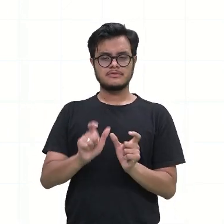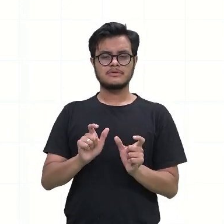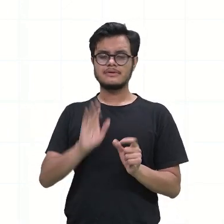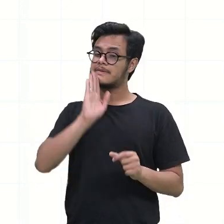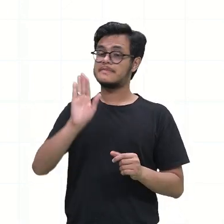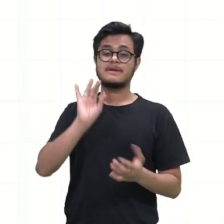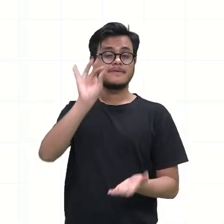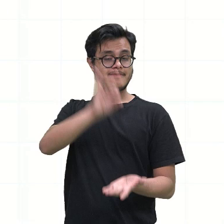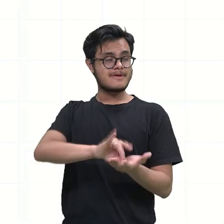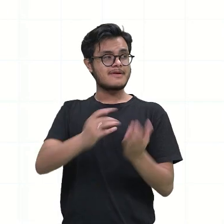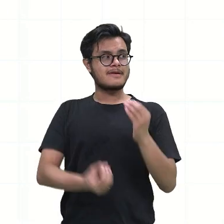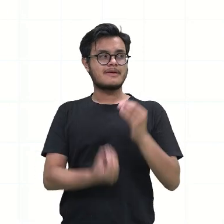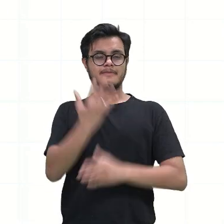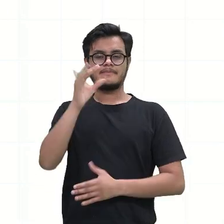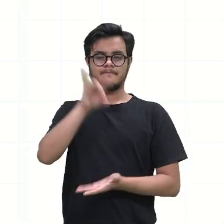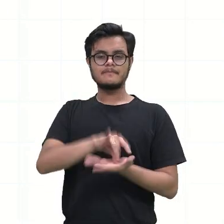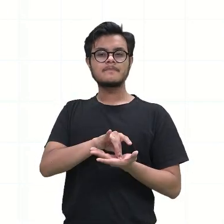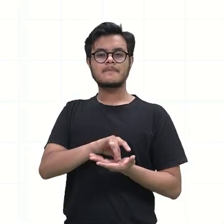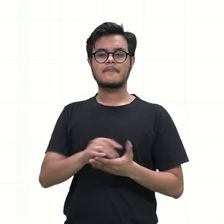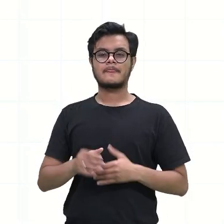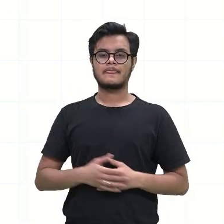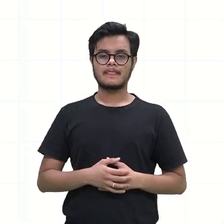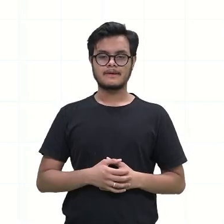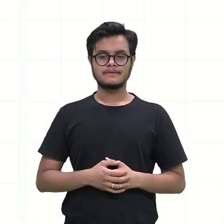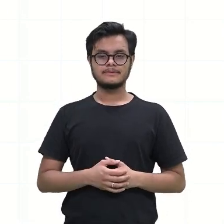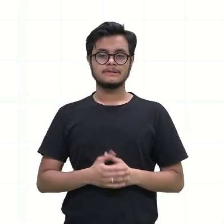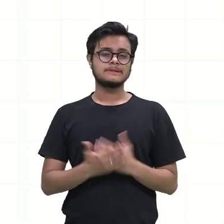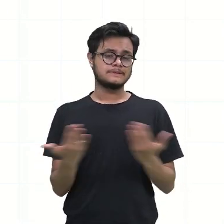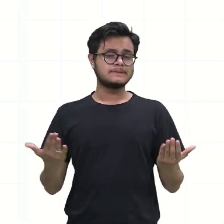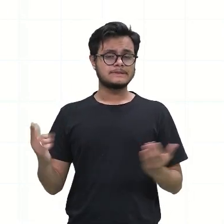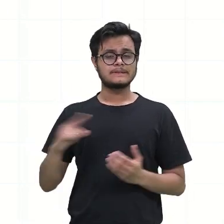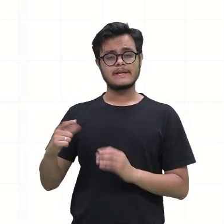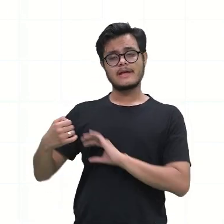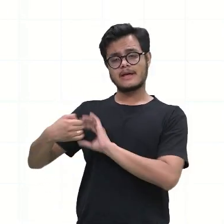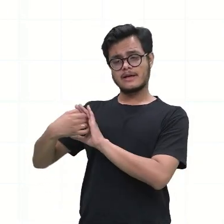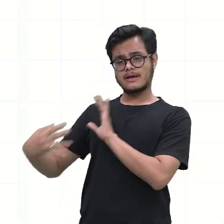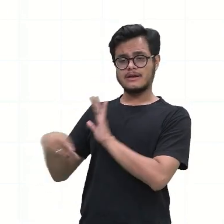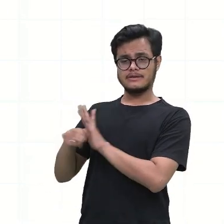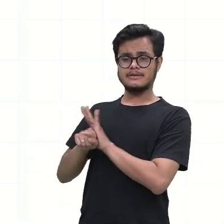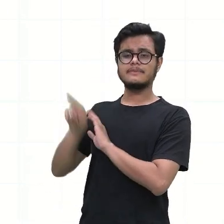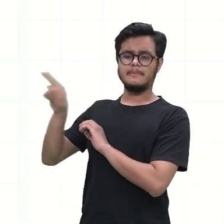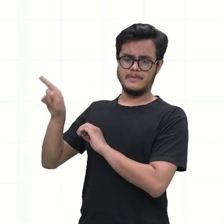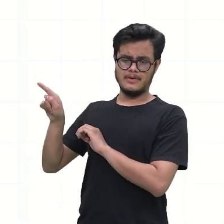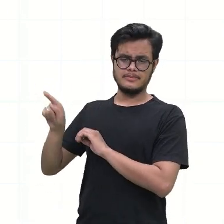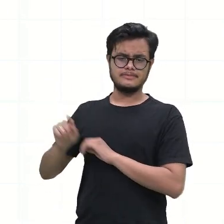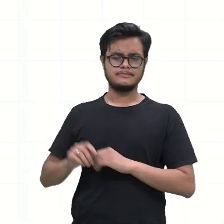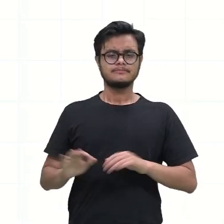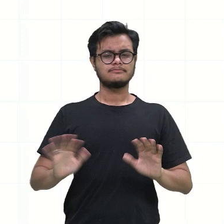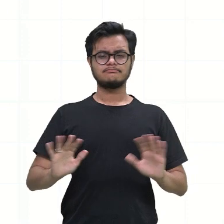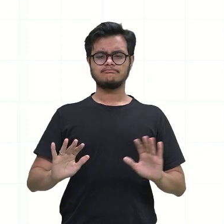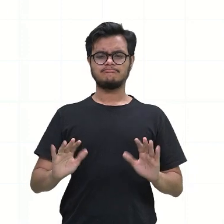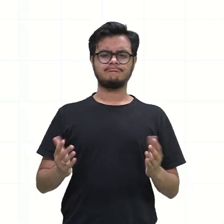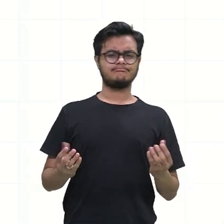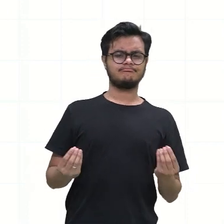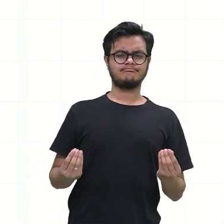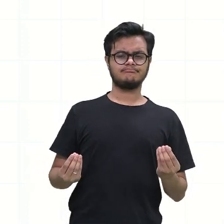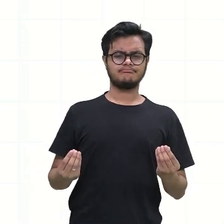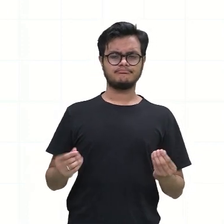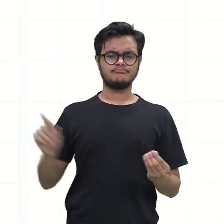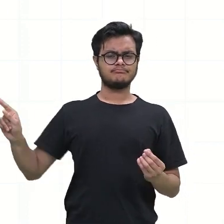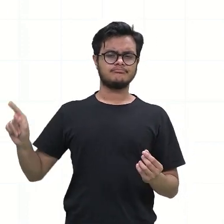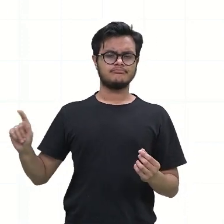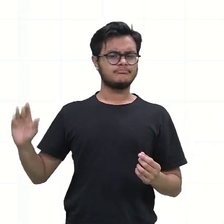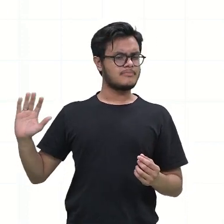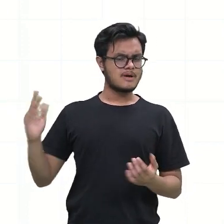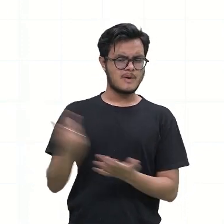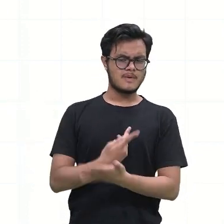de verbos do infinitivo. Bem, então eles têm essas 3 terminações, ok? Então eles não estão relacionados ali com o